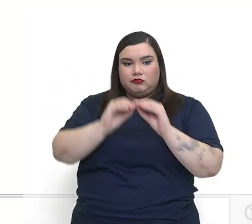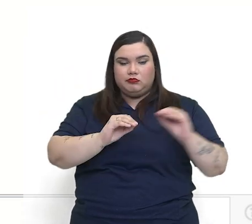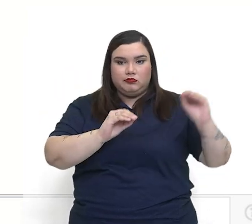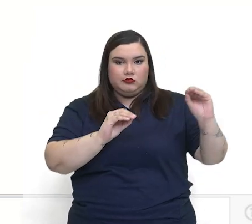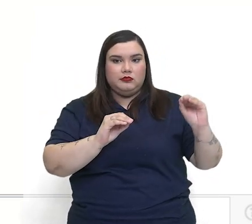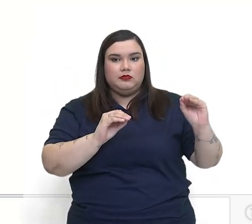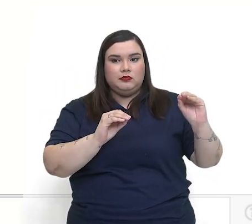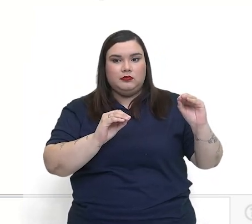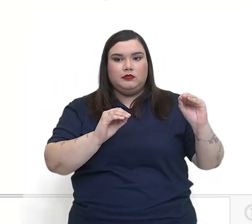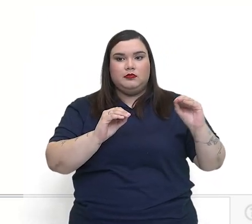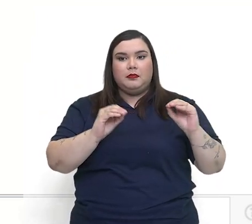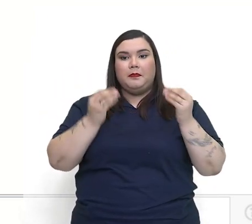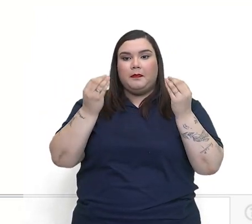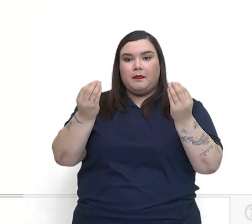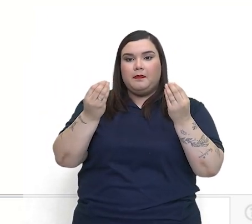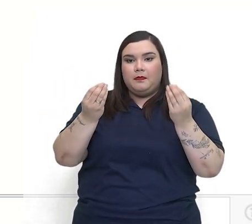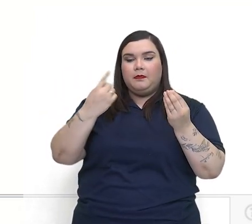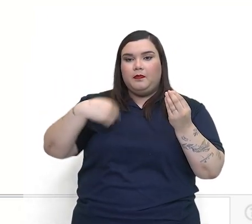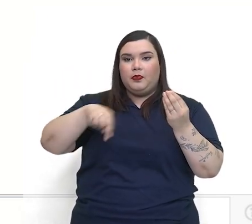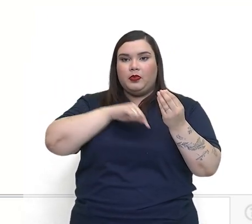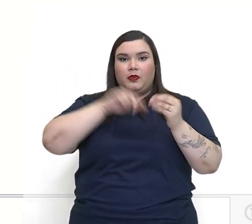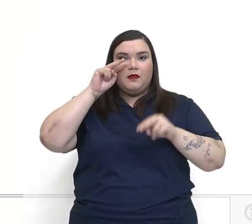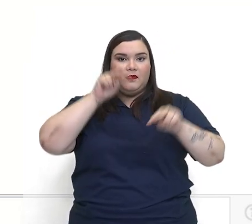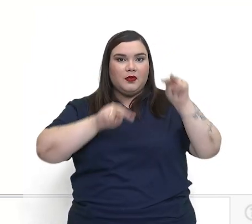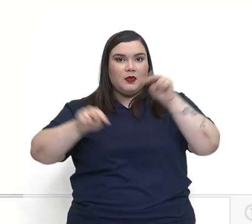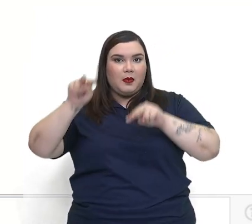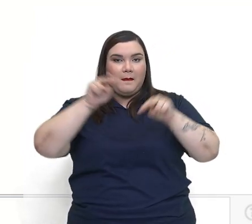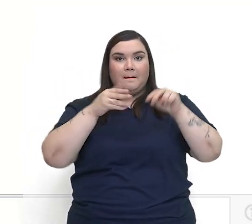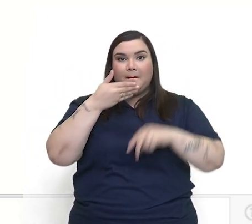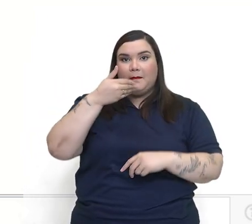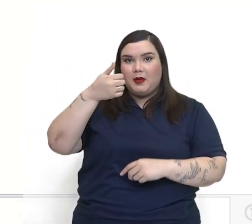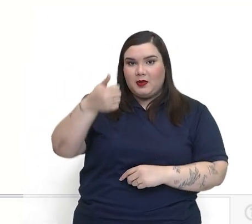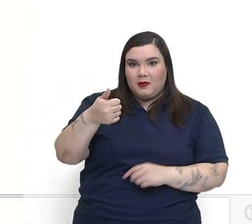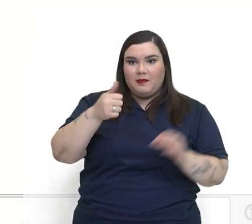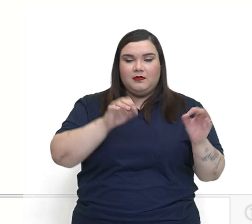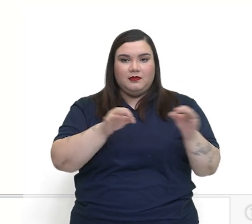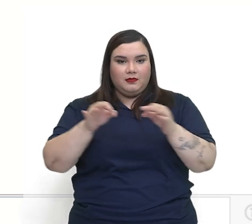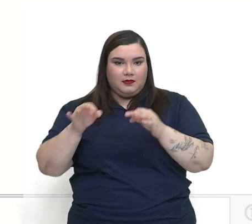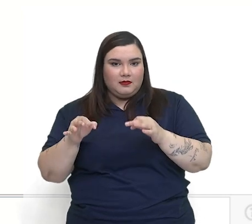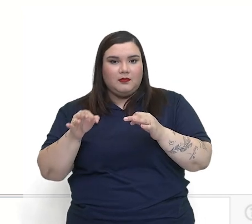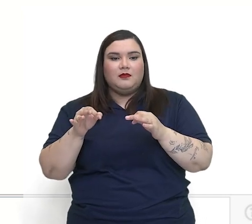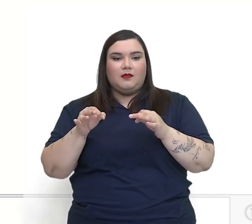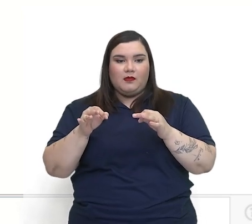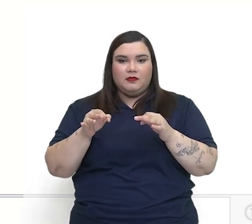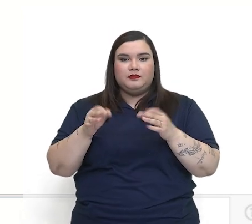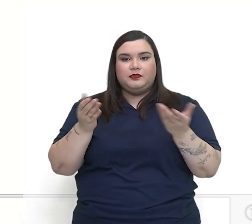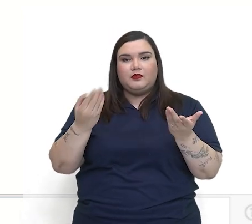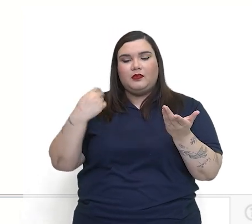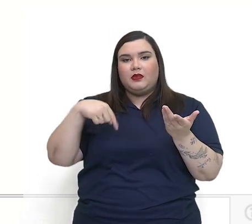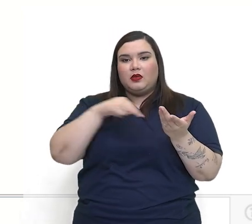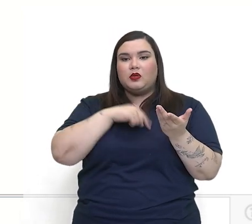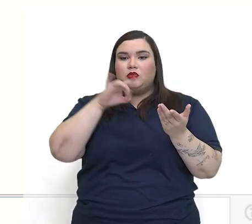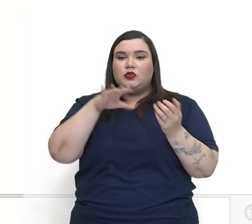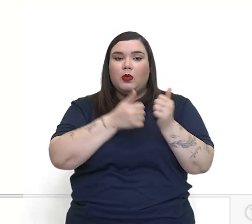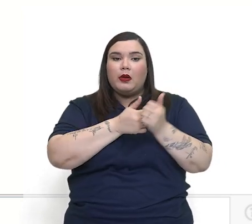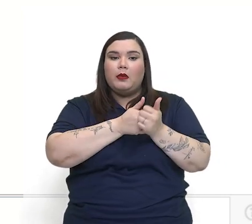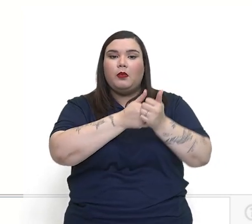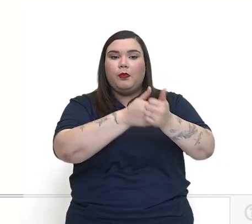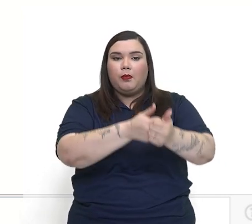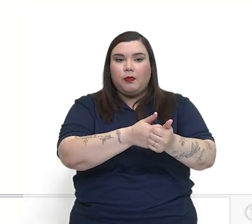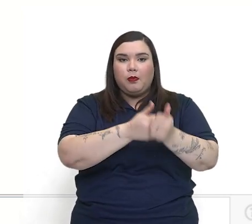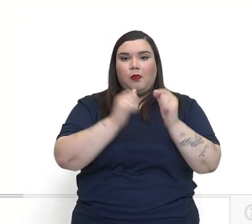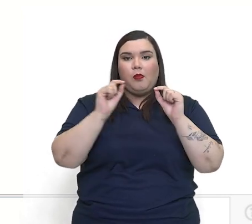lado, para a gente visualizar melhor e tirar disso daqui. Que isso daqui, nós vamos apenas acompanhar